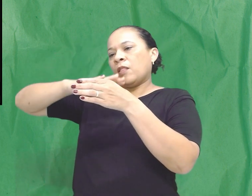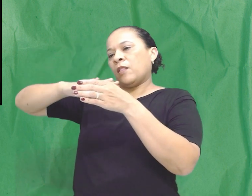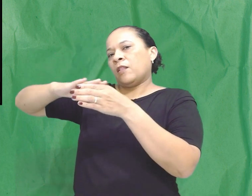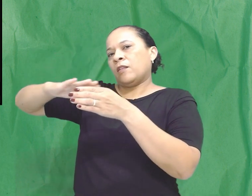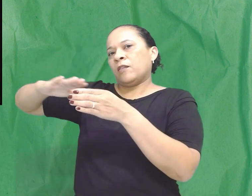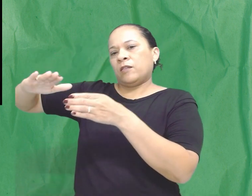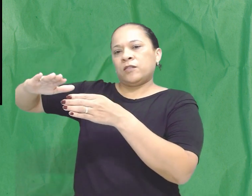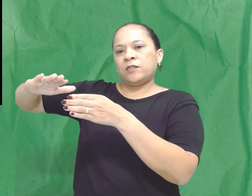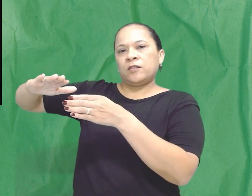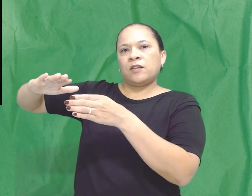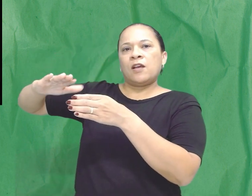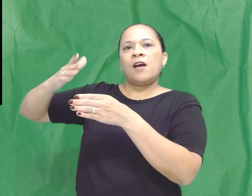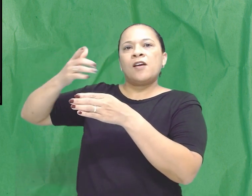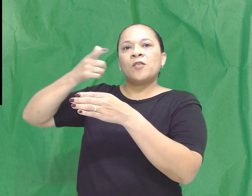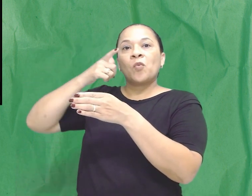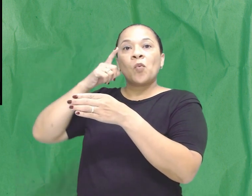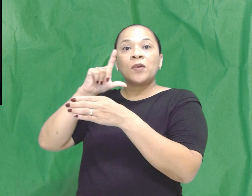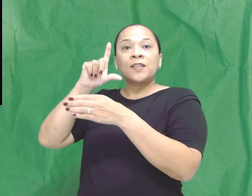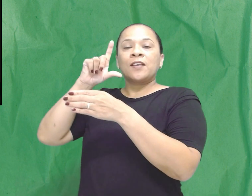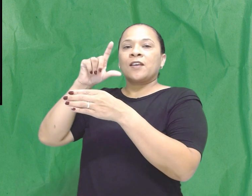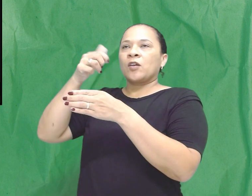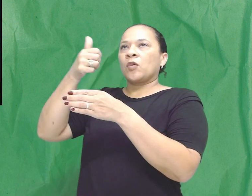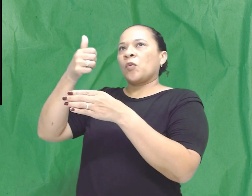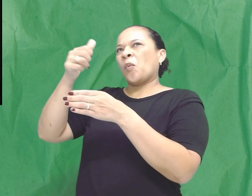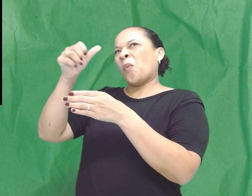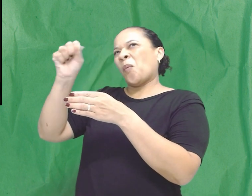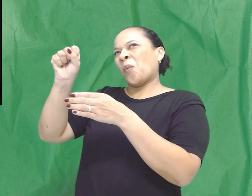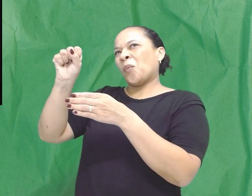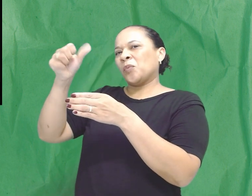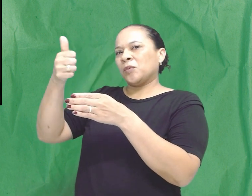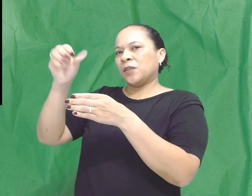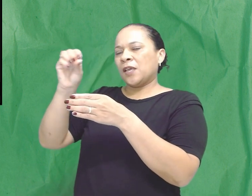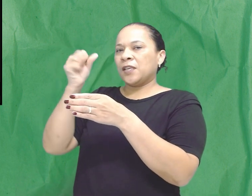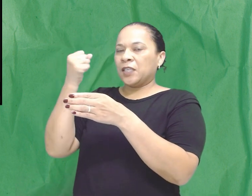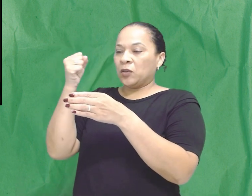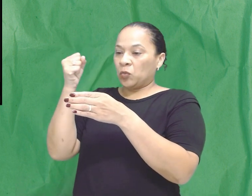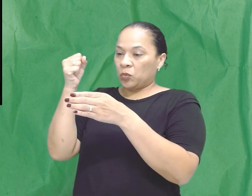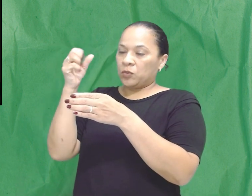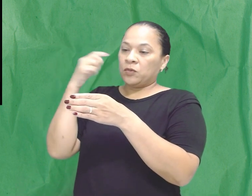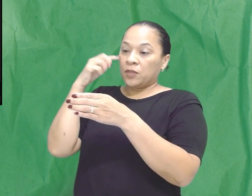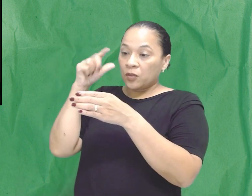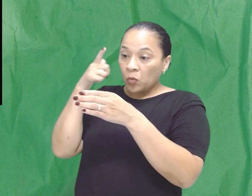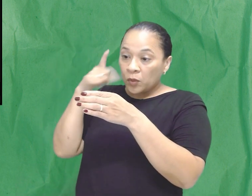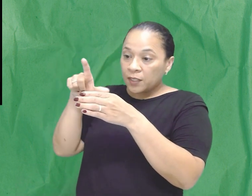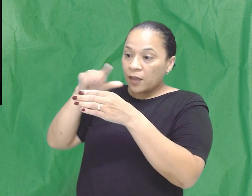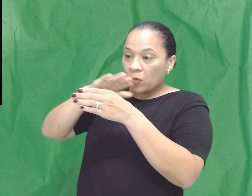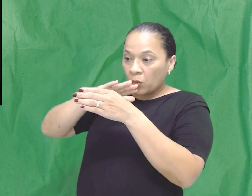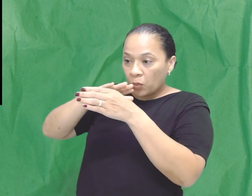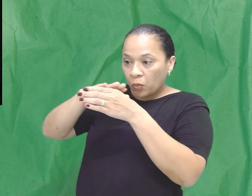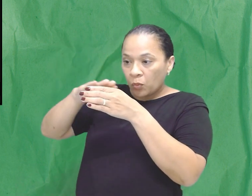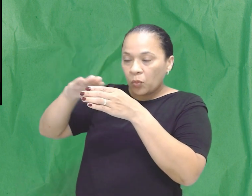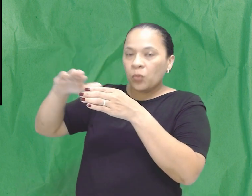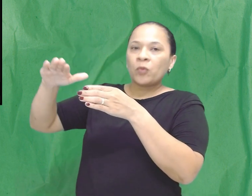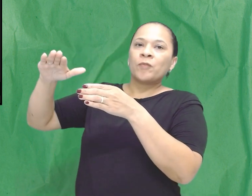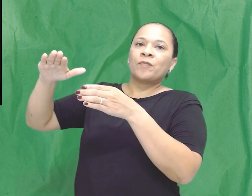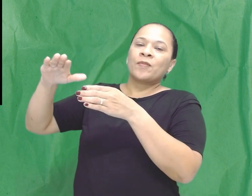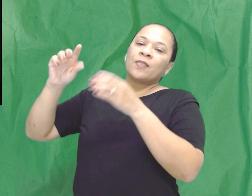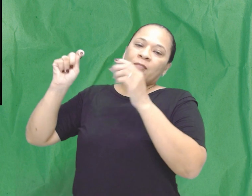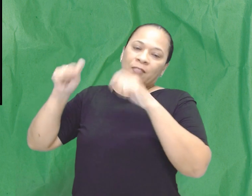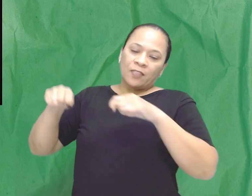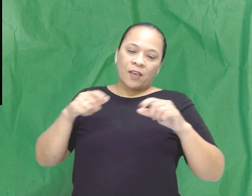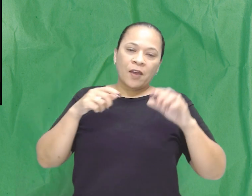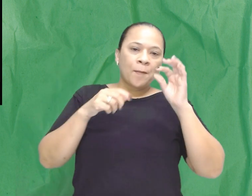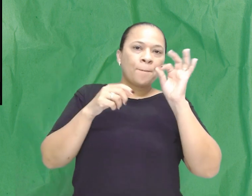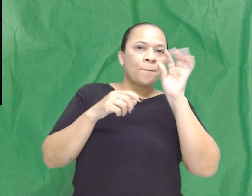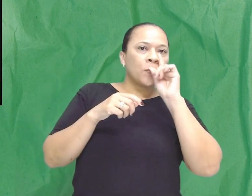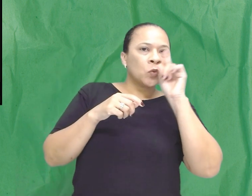tempo estipulado entre 8 e 10 segundos. Ao atingir isso, você tem um glacê prontinho para ser usado como ponto de preenchimento. É